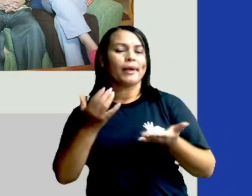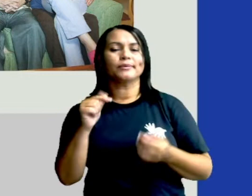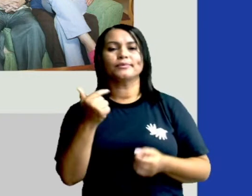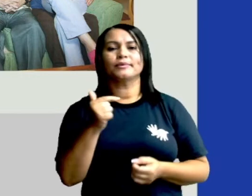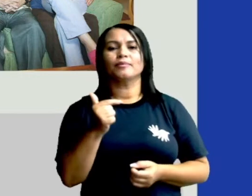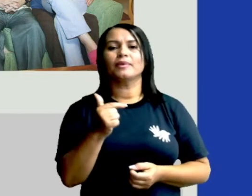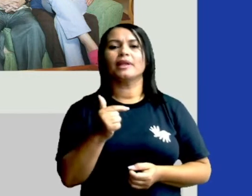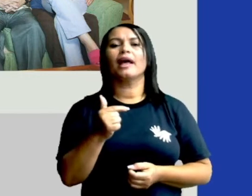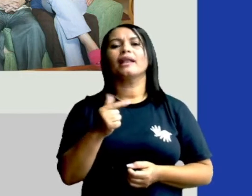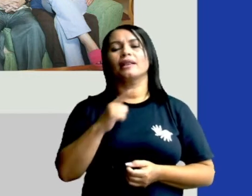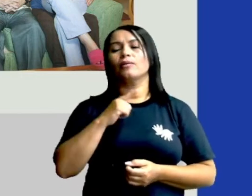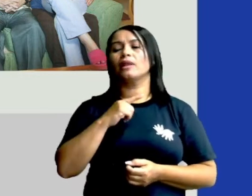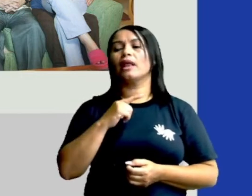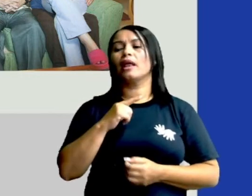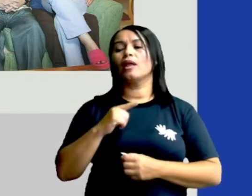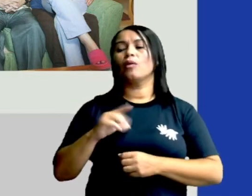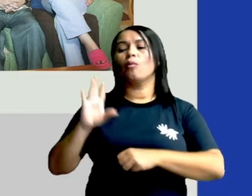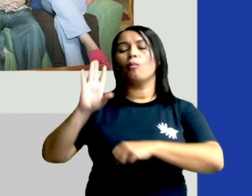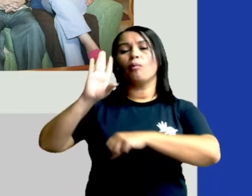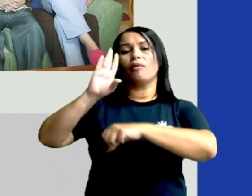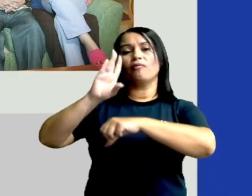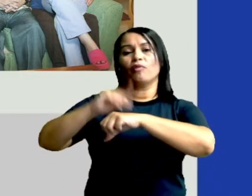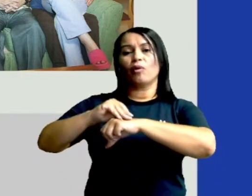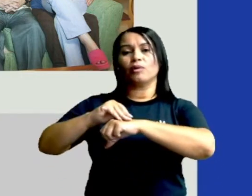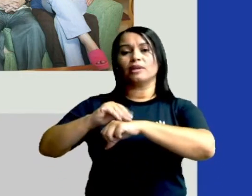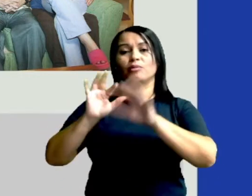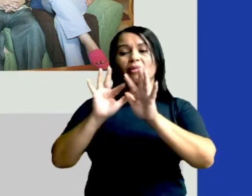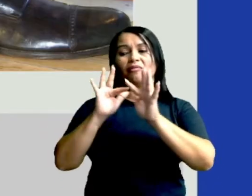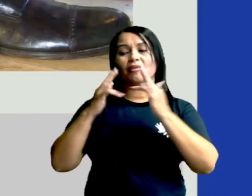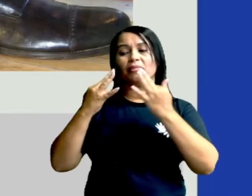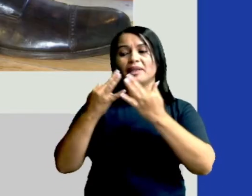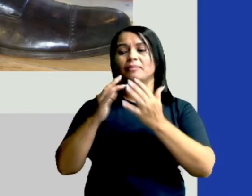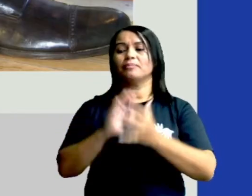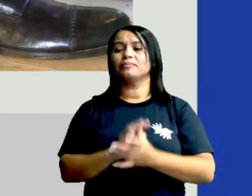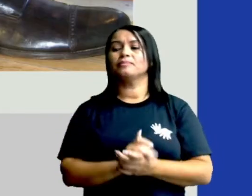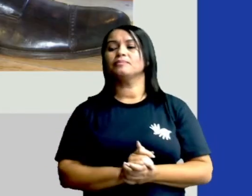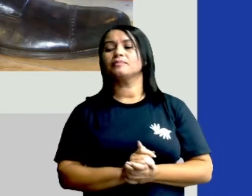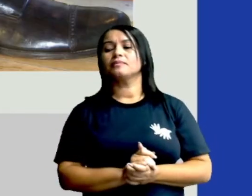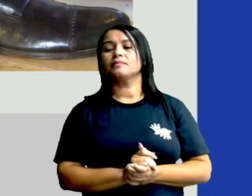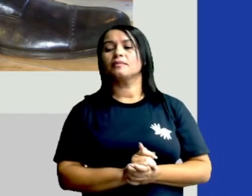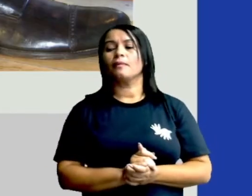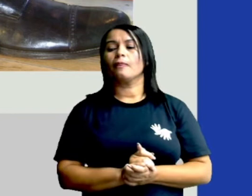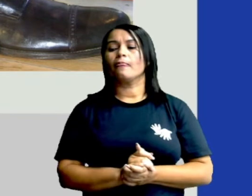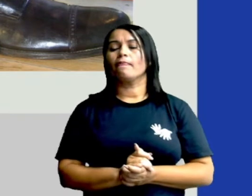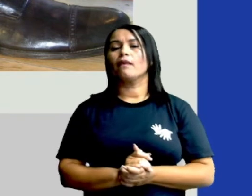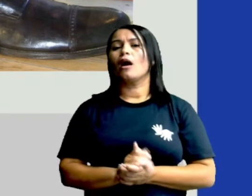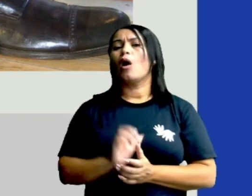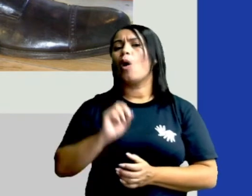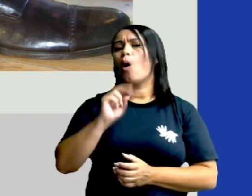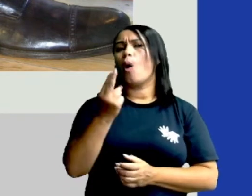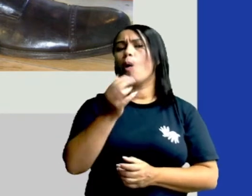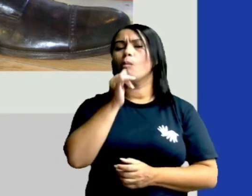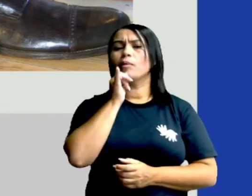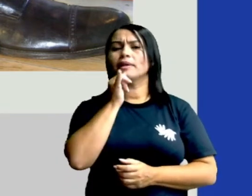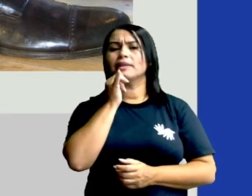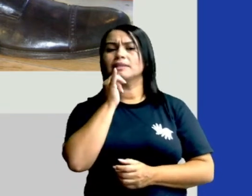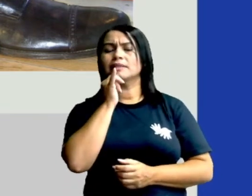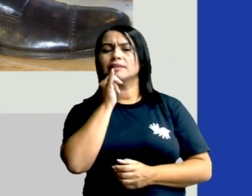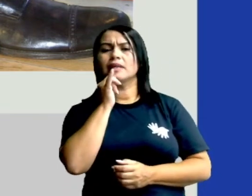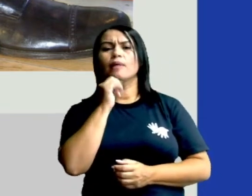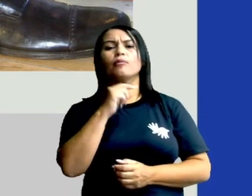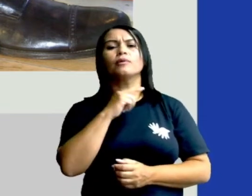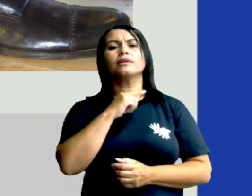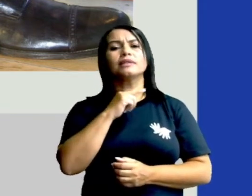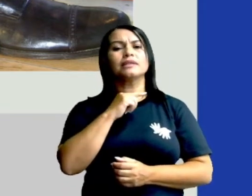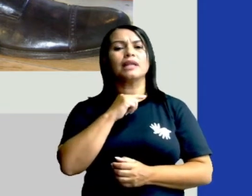Então, aqui eu coloquei uma foto aqui, né, de uma grande família, tá? Ó, ou a massa de um pé e ao que